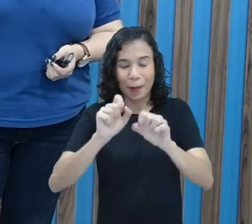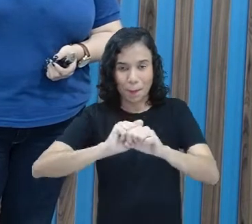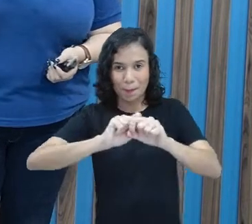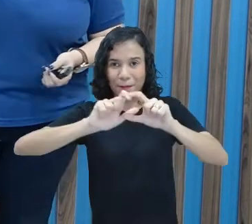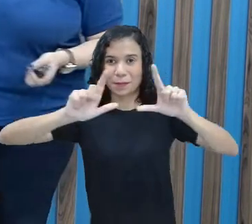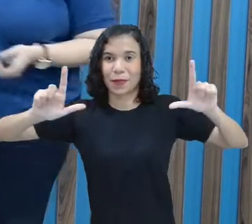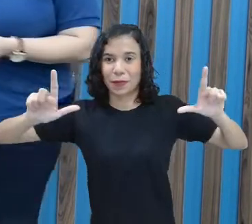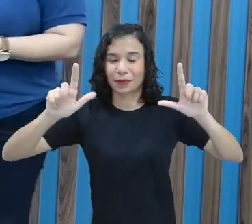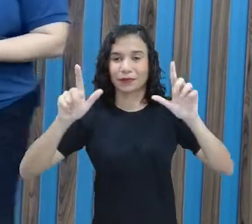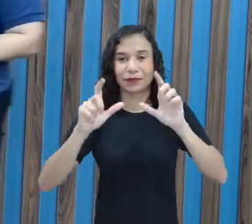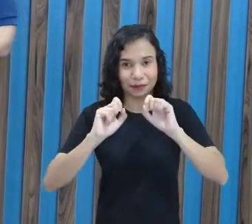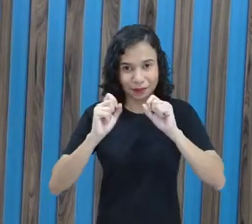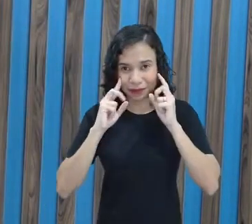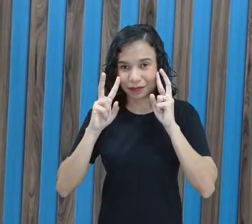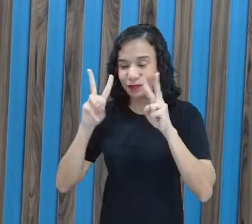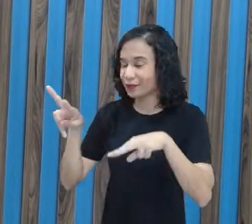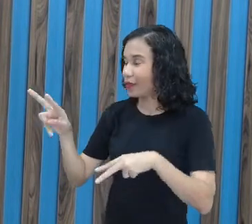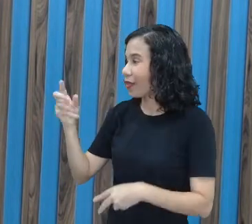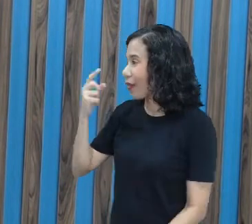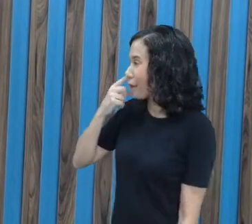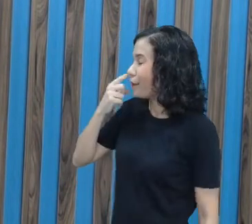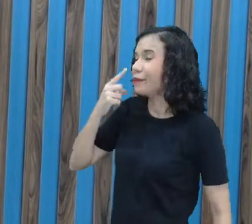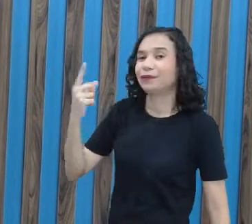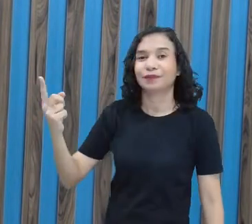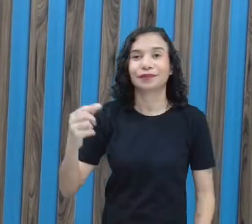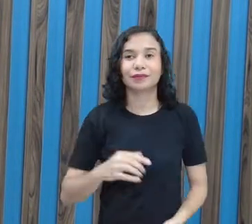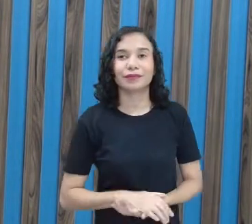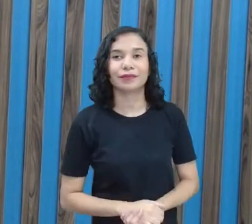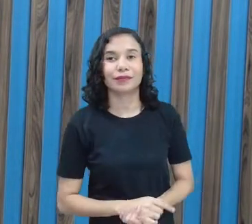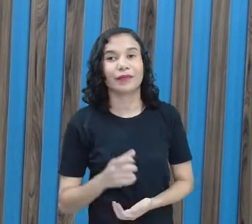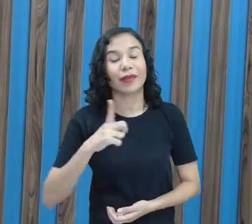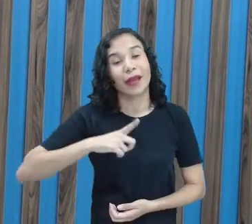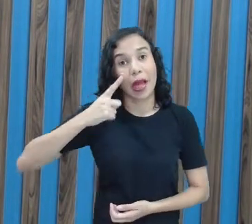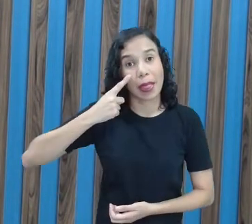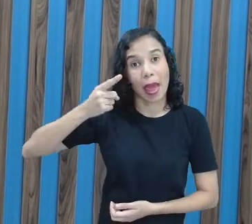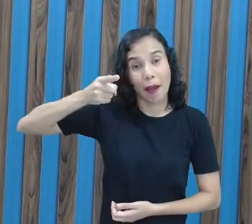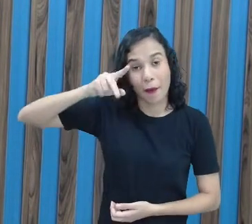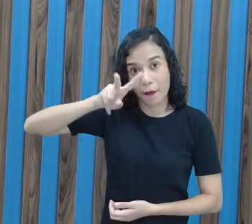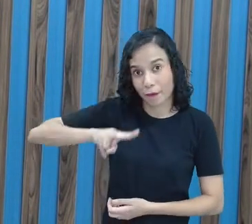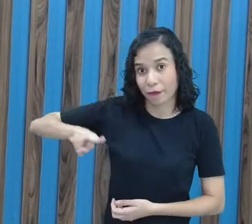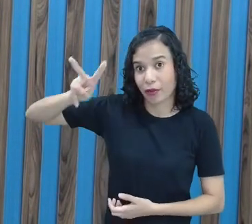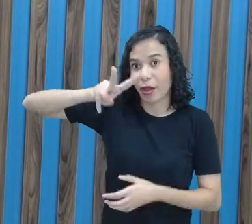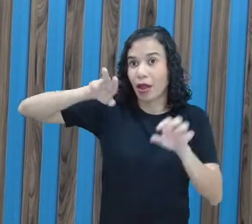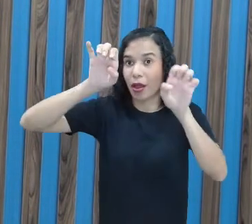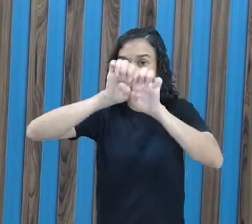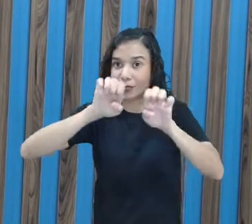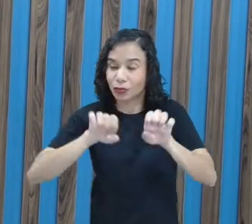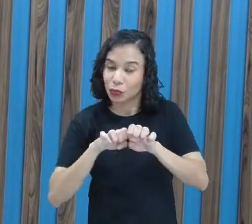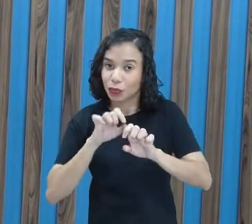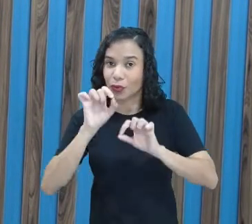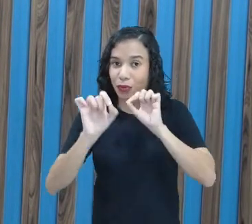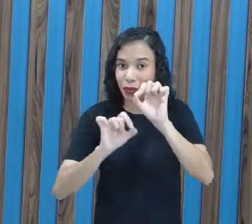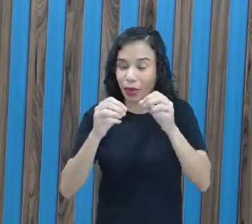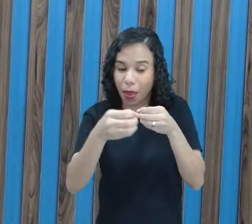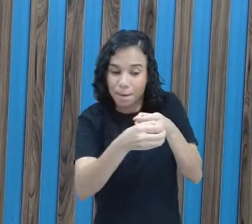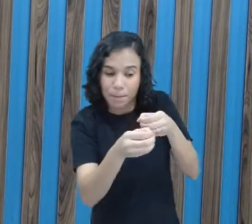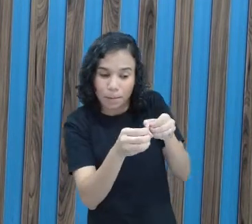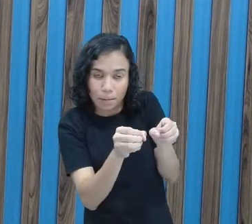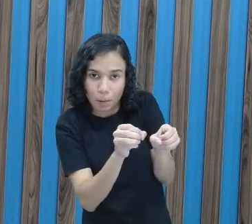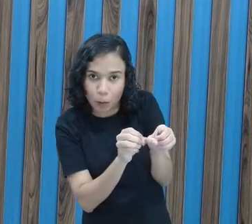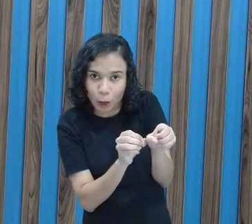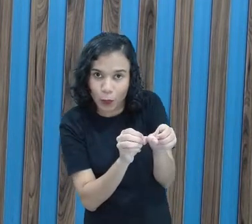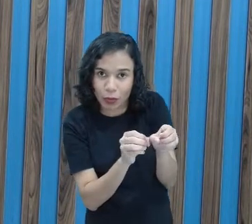Billy, pra eu apontar aqui pra eles. Então, olha só, gente. Aqui, ó, a gente tá vendo uma moléculazinha